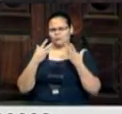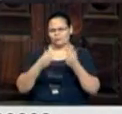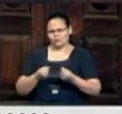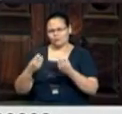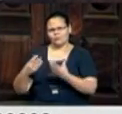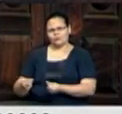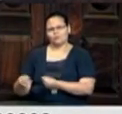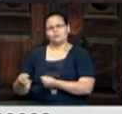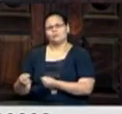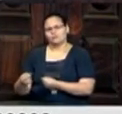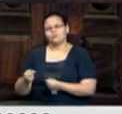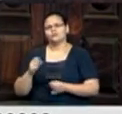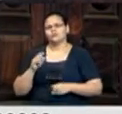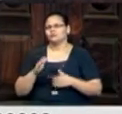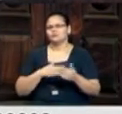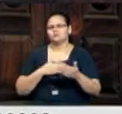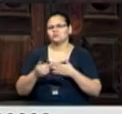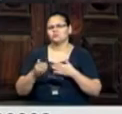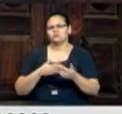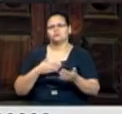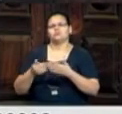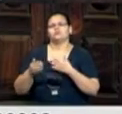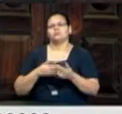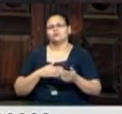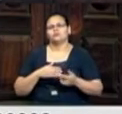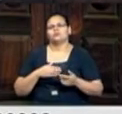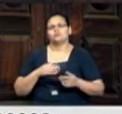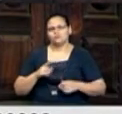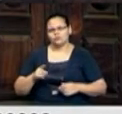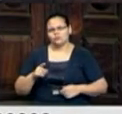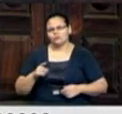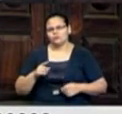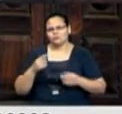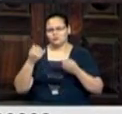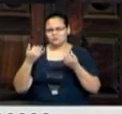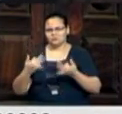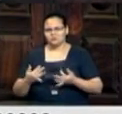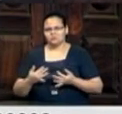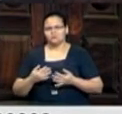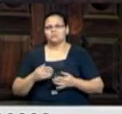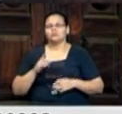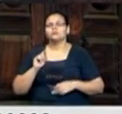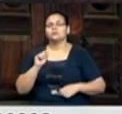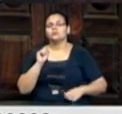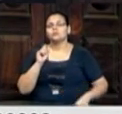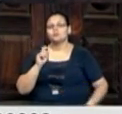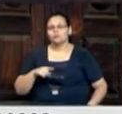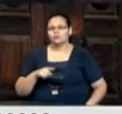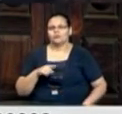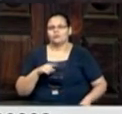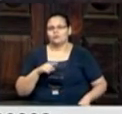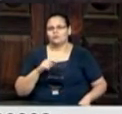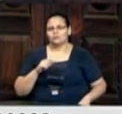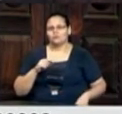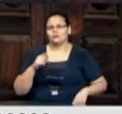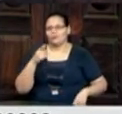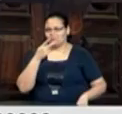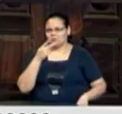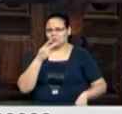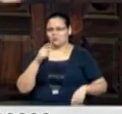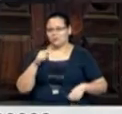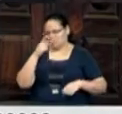aceitar qualquer justificativa que exista em relação a dizer que o